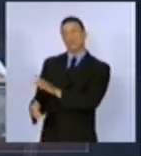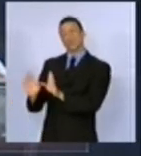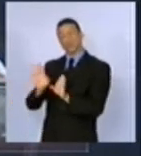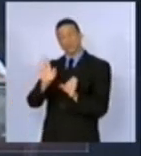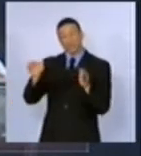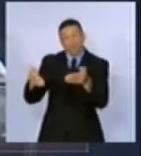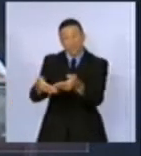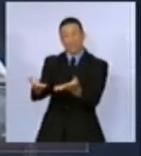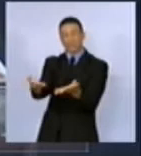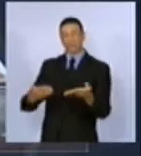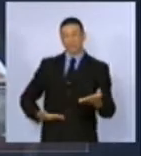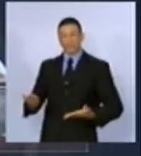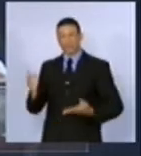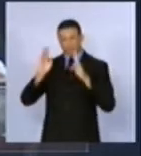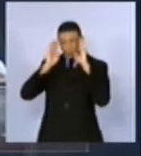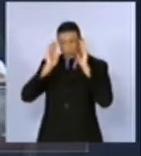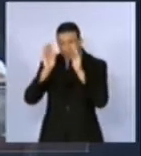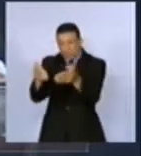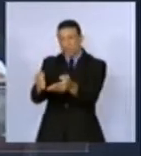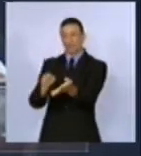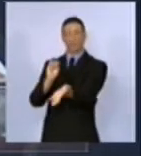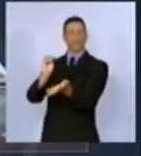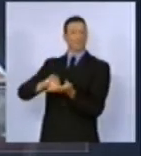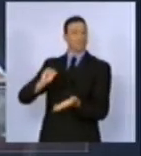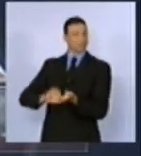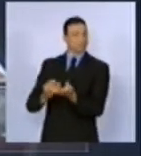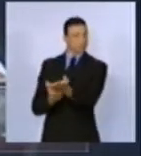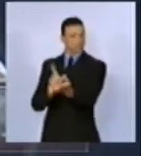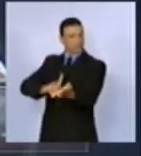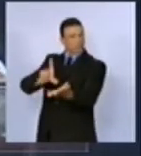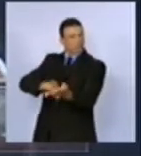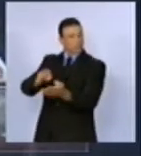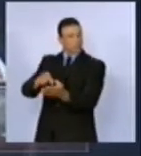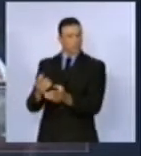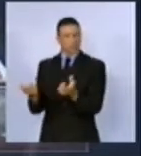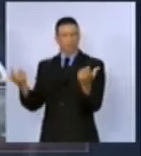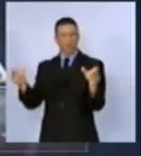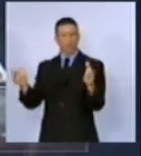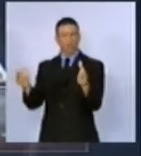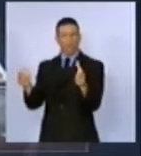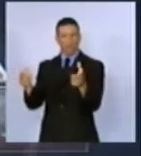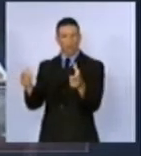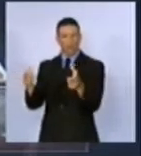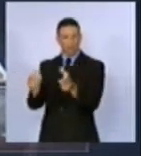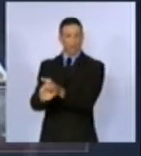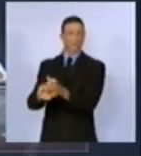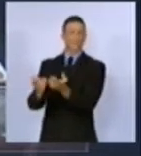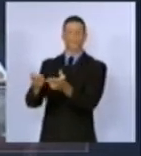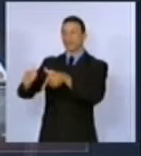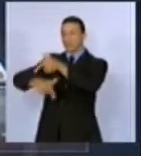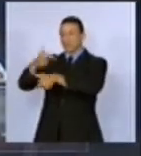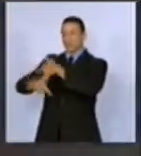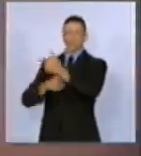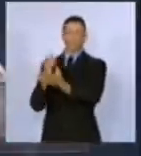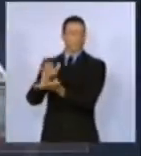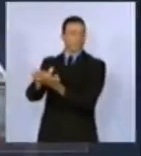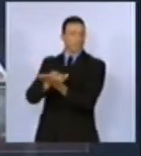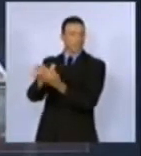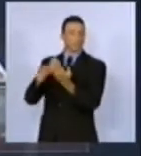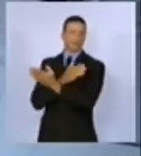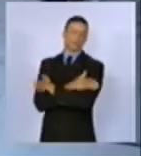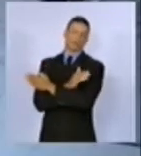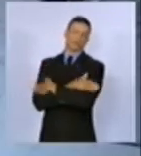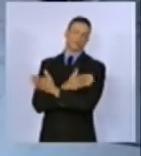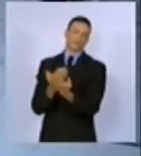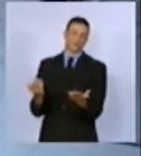trabalhadores e trabalhadoras sobre tudo isso observamos que a consequência lógica dessa iniciativa seu desaparecimento acelerado de milhares e posso trabalho sem a criação de